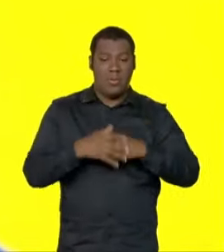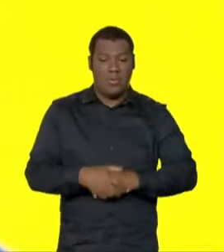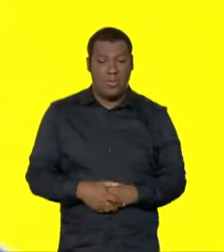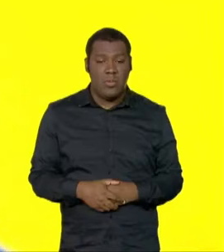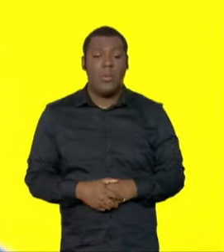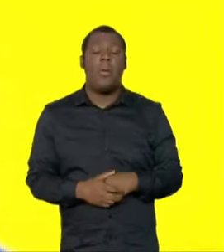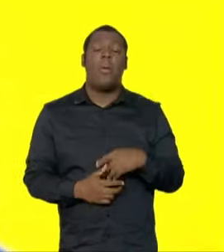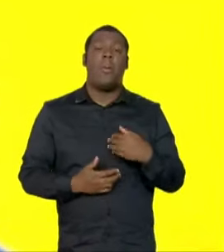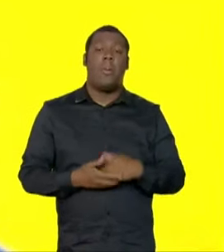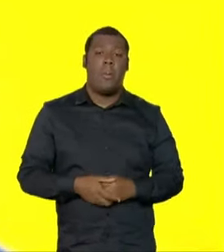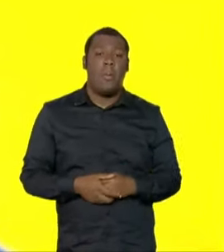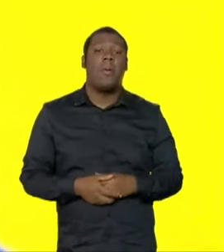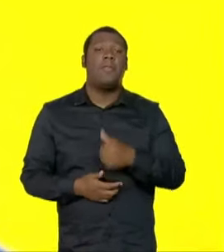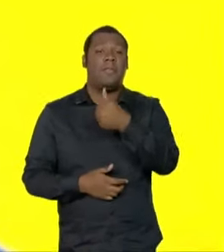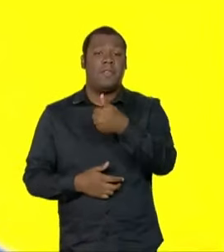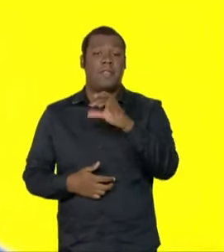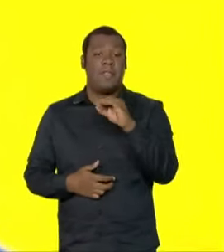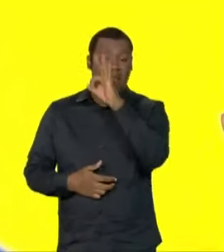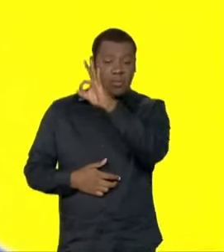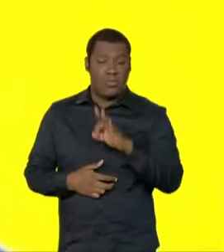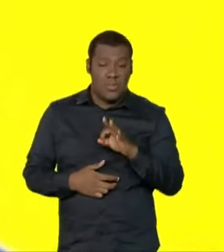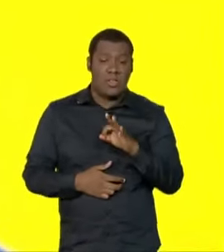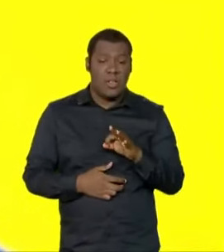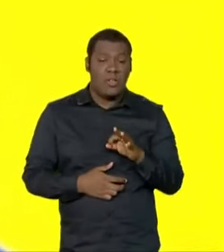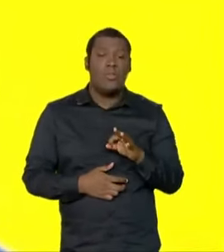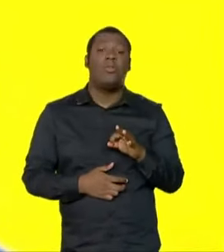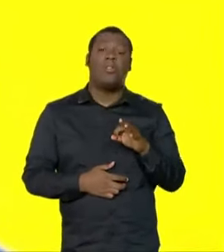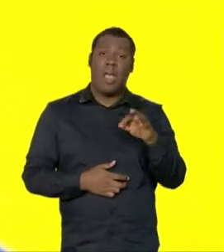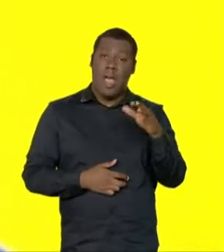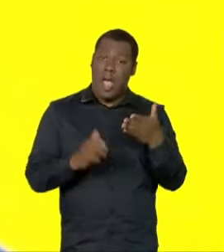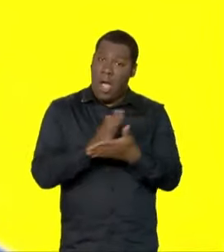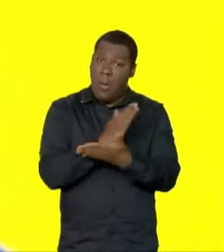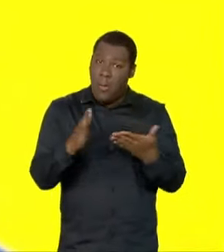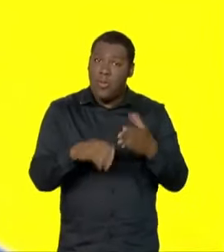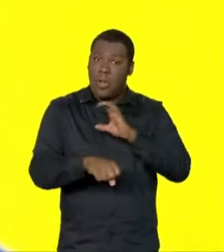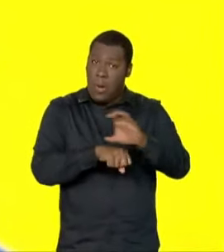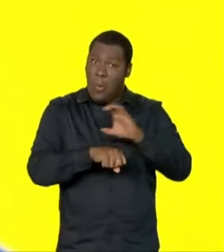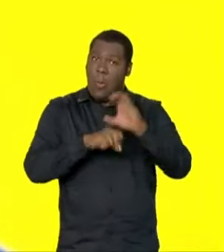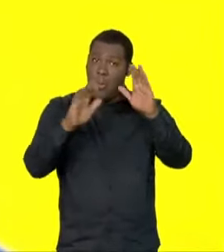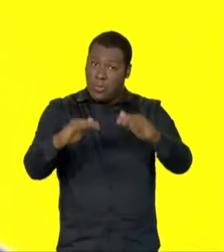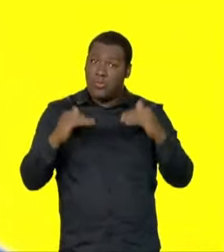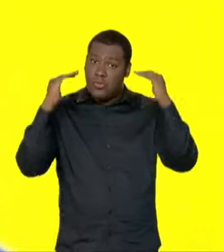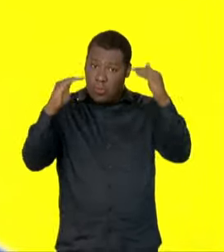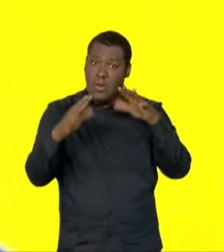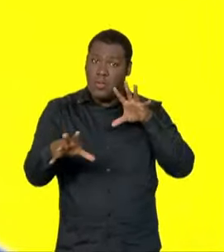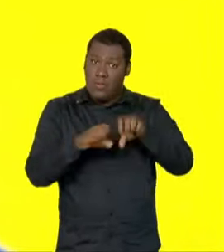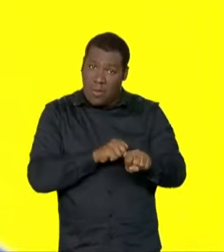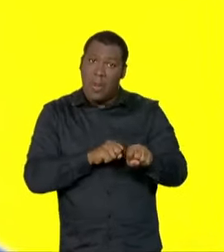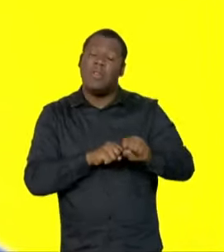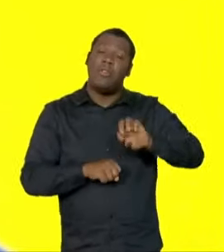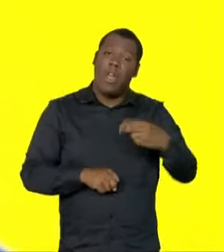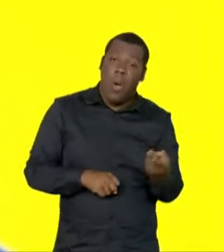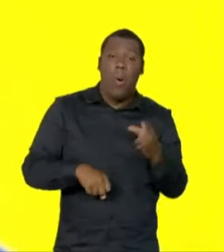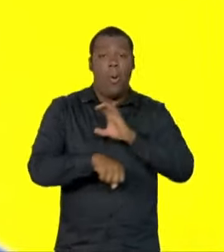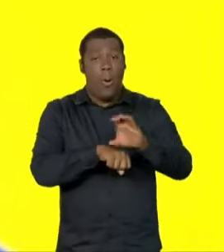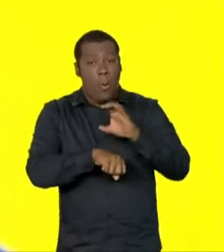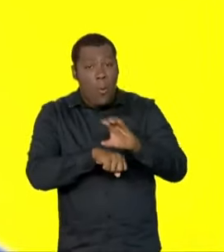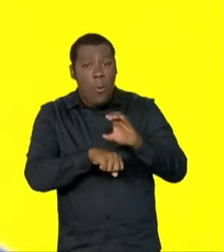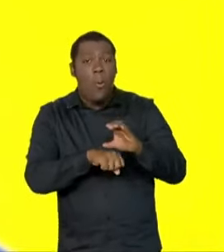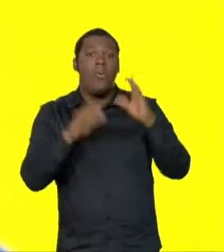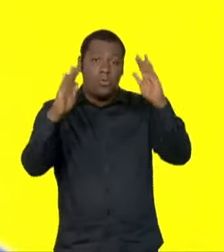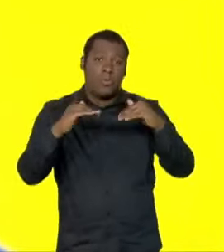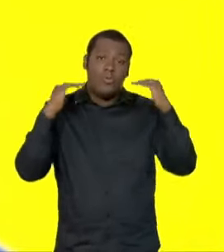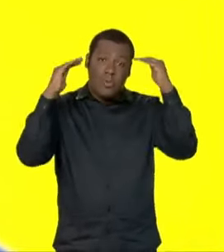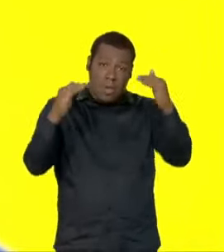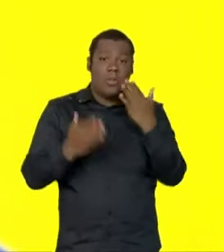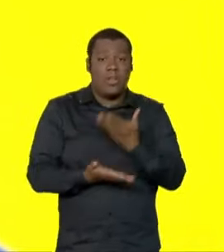economicamente ativa, 10% tem nível superior ou está fazendo. 14 milhões têm nível médio ou